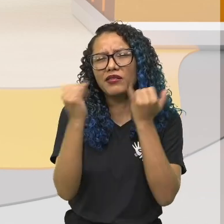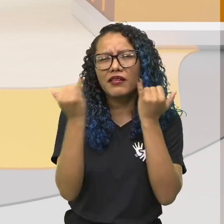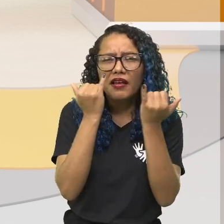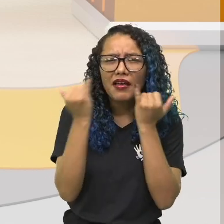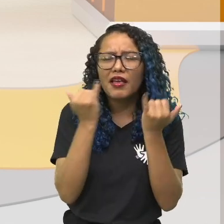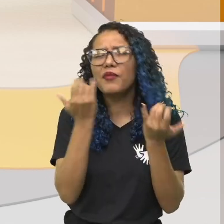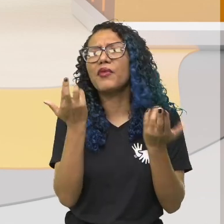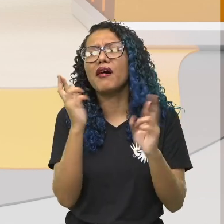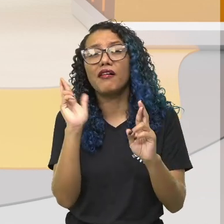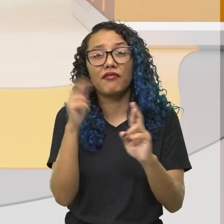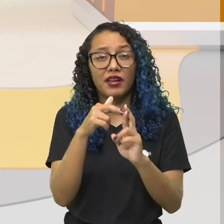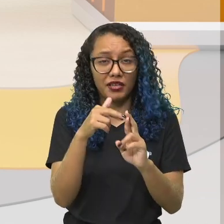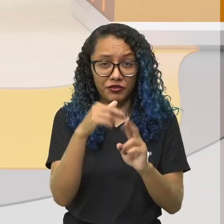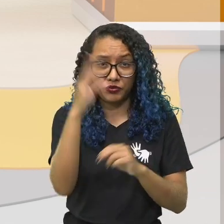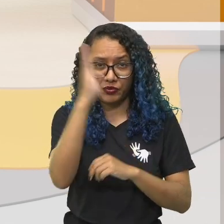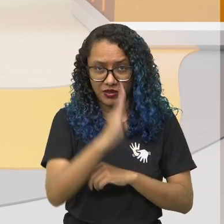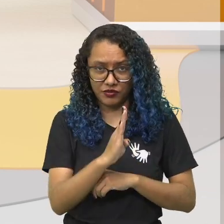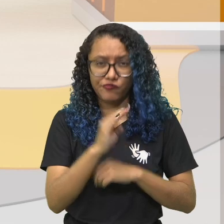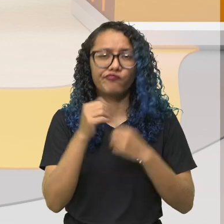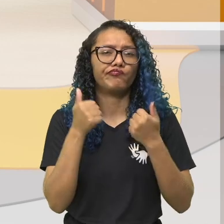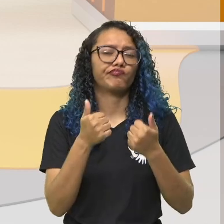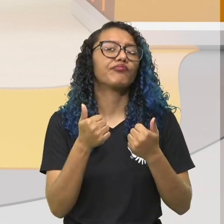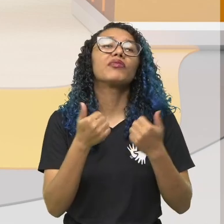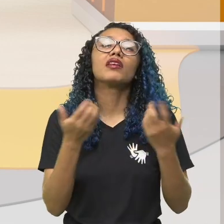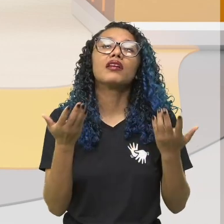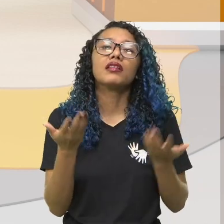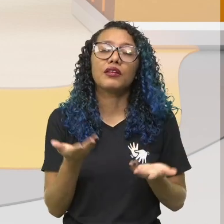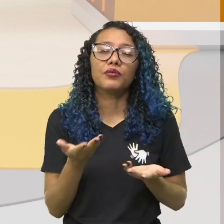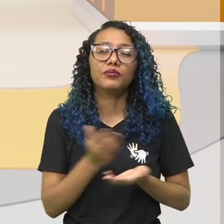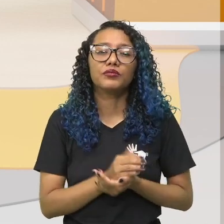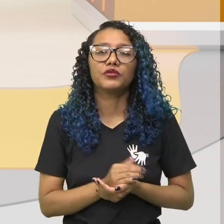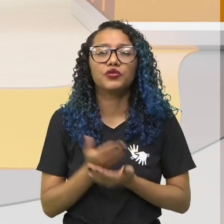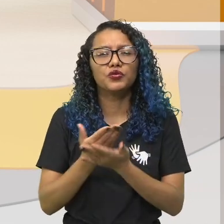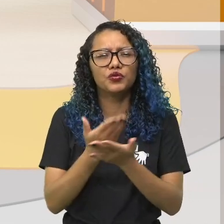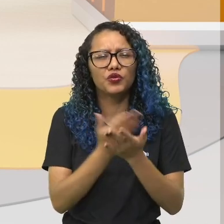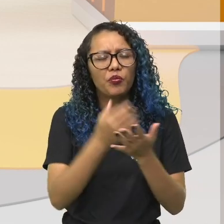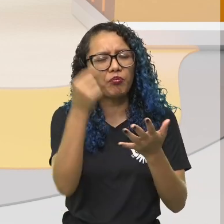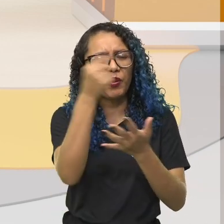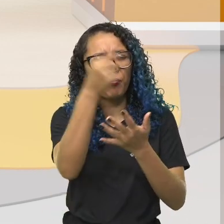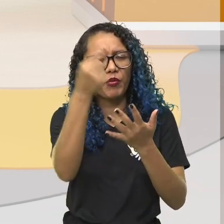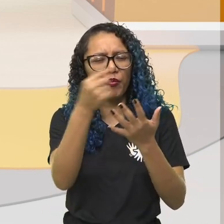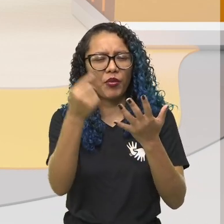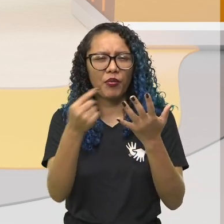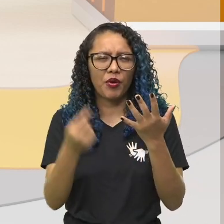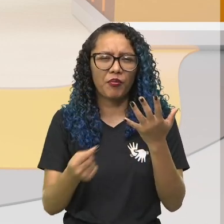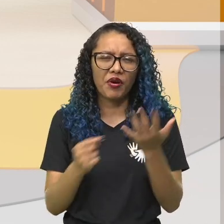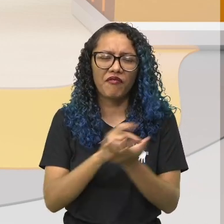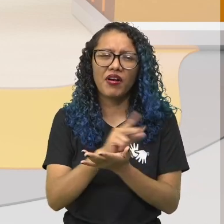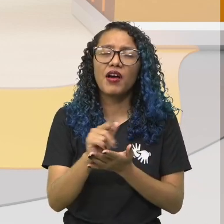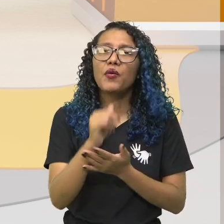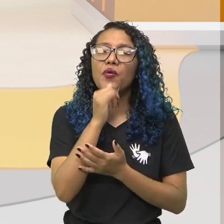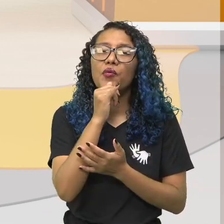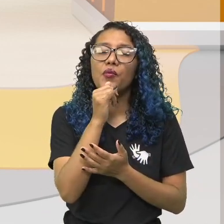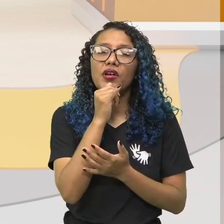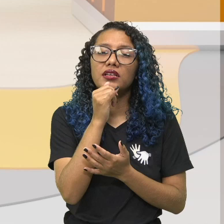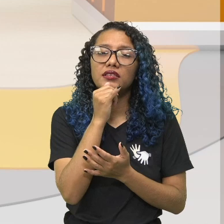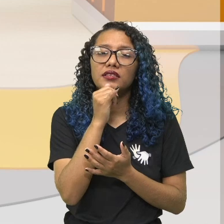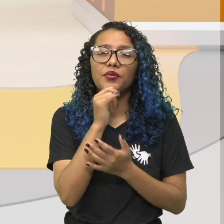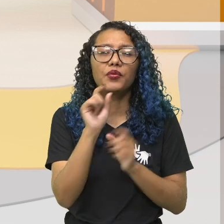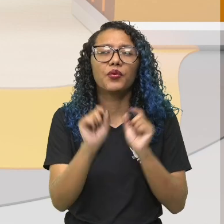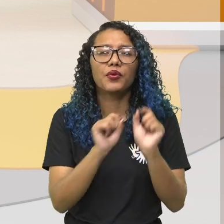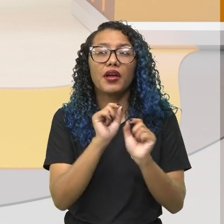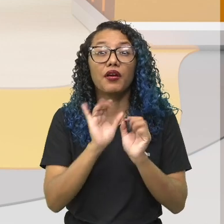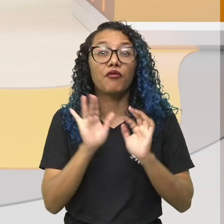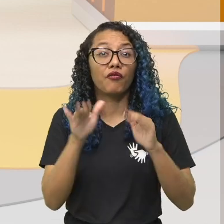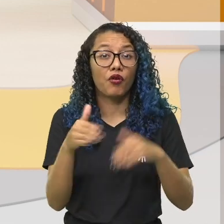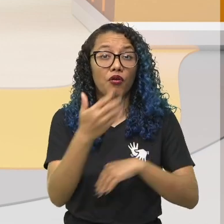brasileiro. Aqui na unidade 4, nós verificamos aí várias informações sobre a questão, por exemplo, da